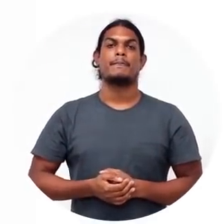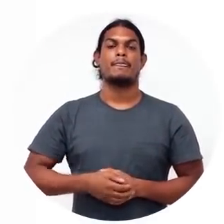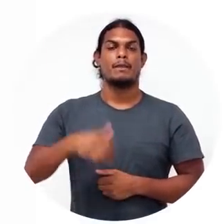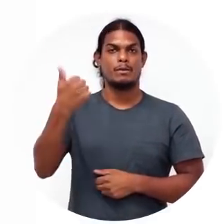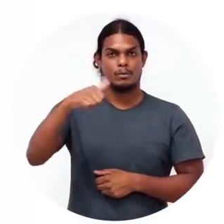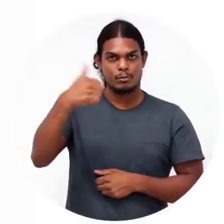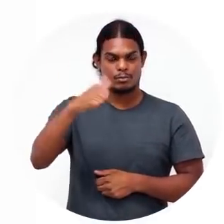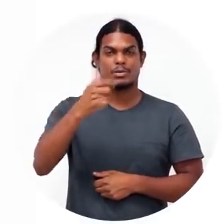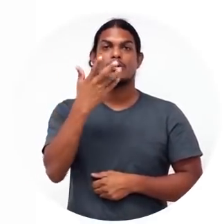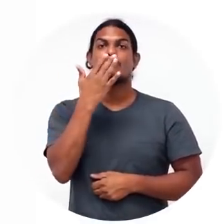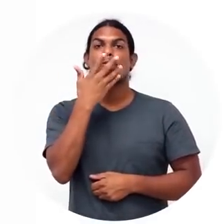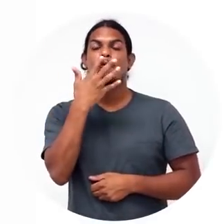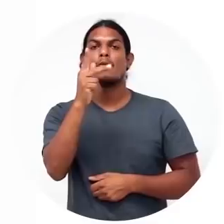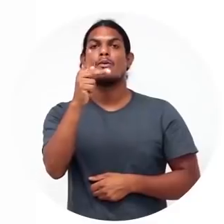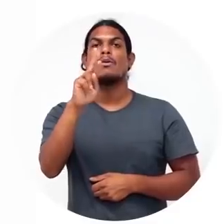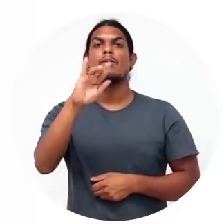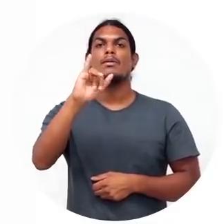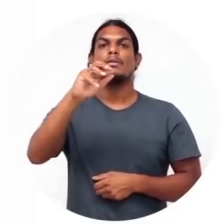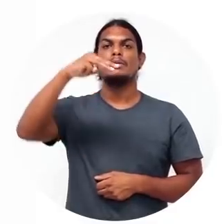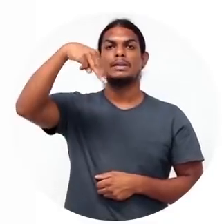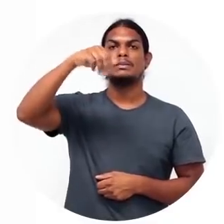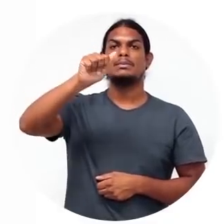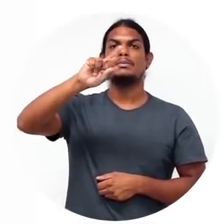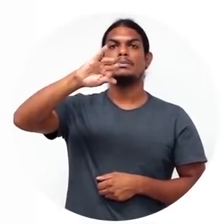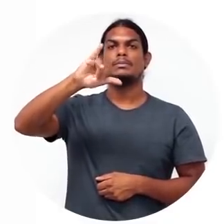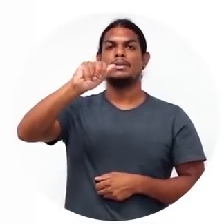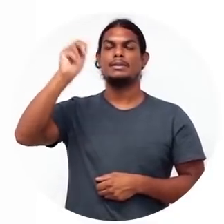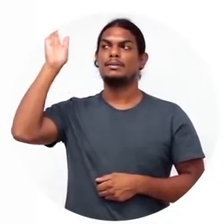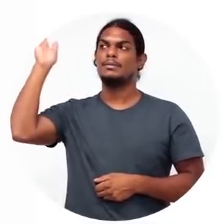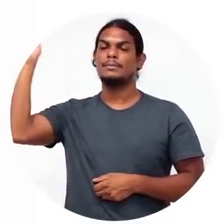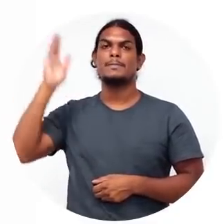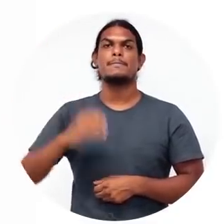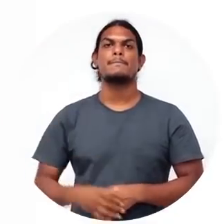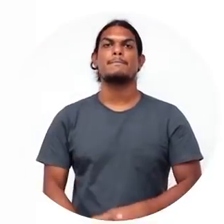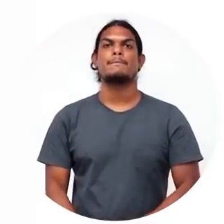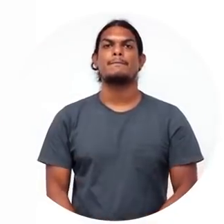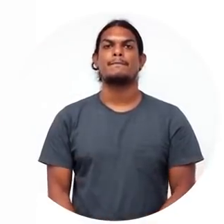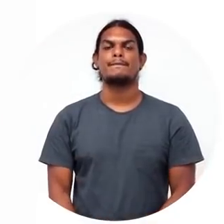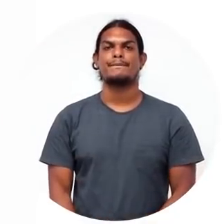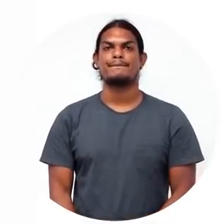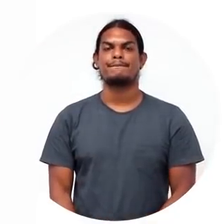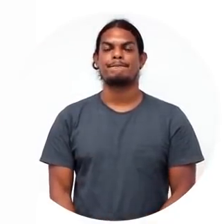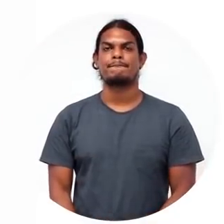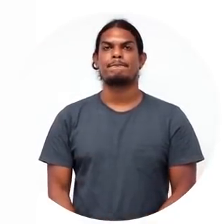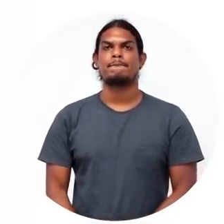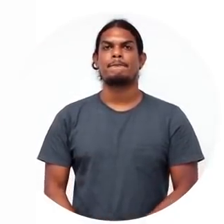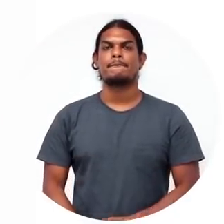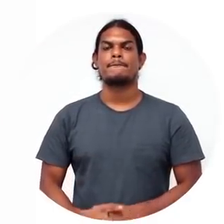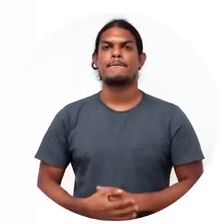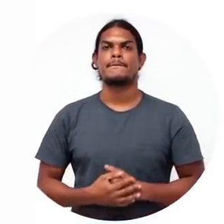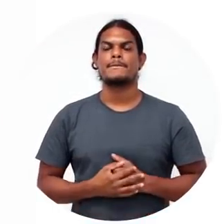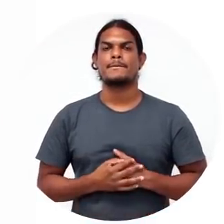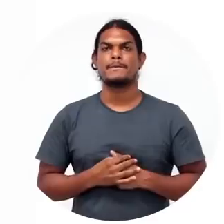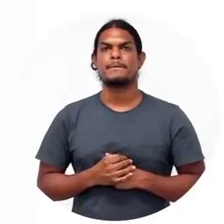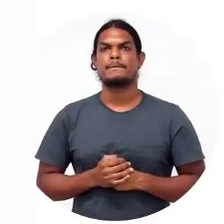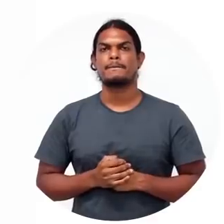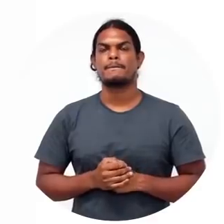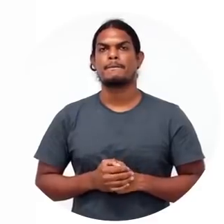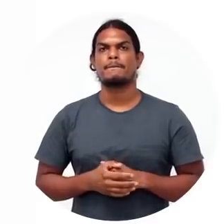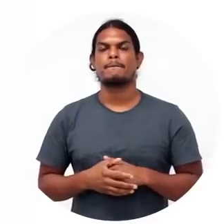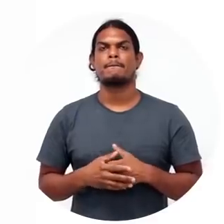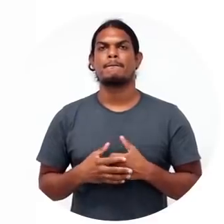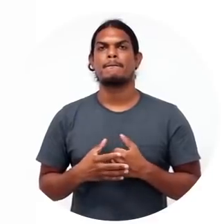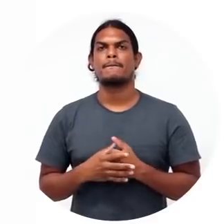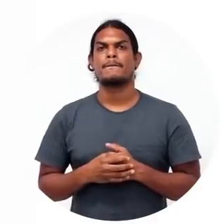primeiro conceito que eu quero frisar é da cor primária. O que é a cor primária? São aquelas cores que não podem ser decompostas e que